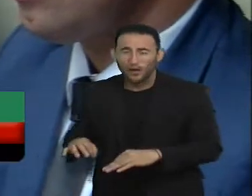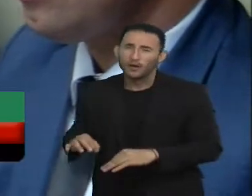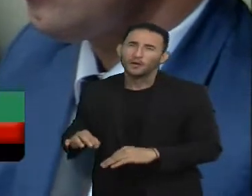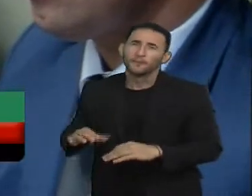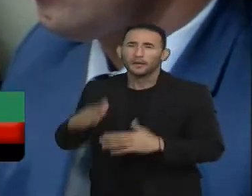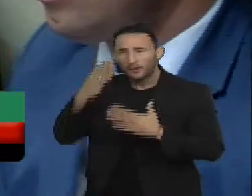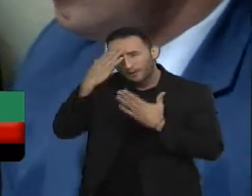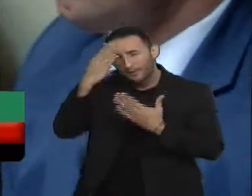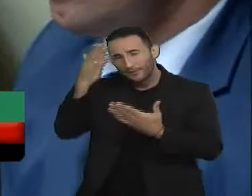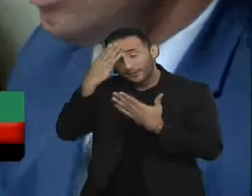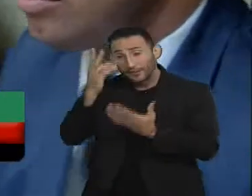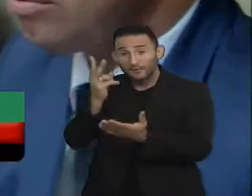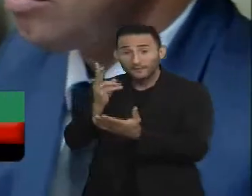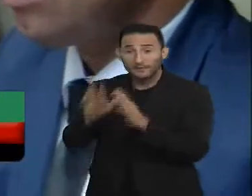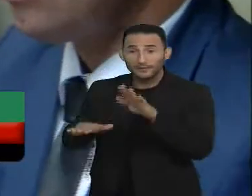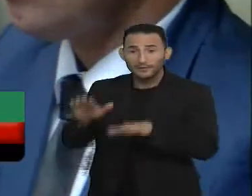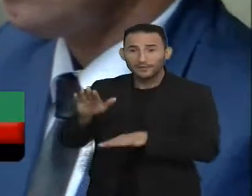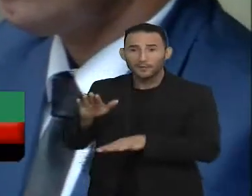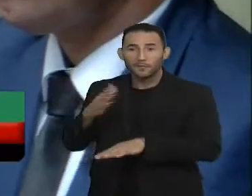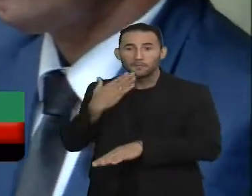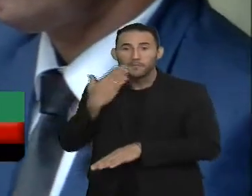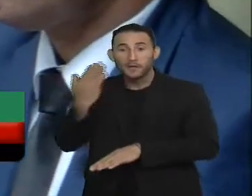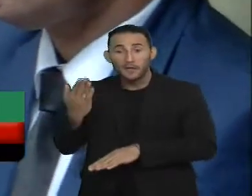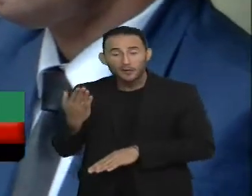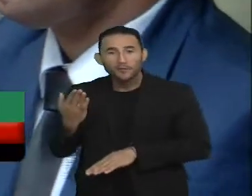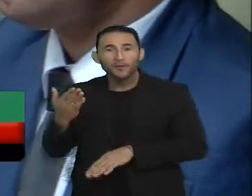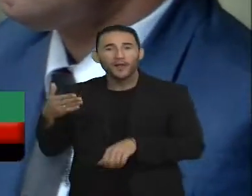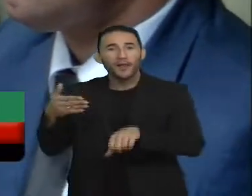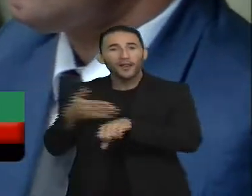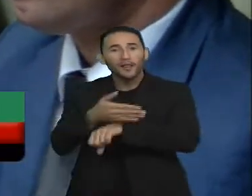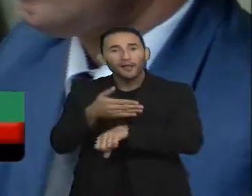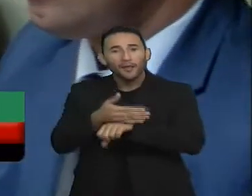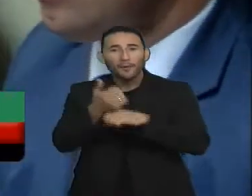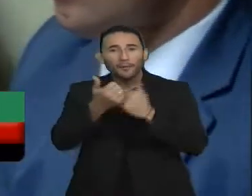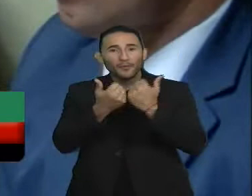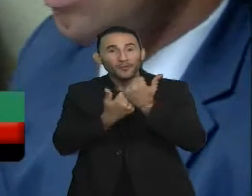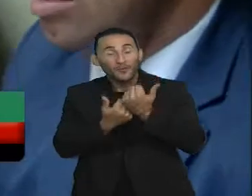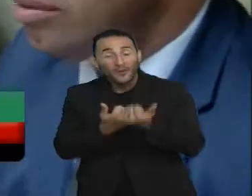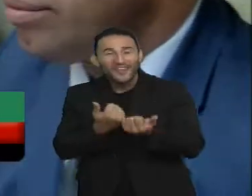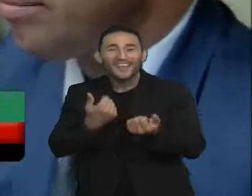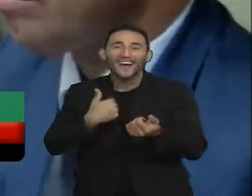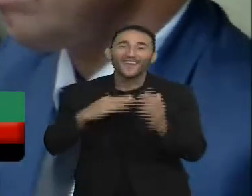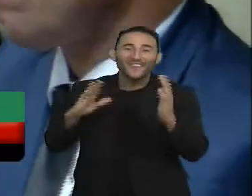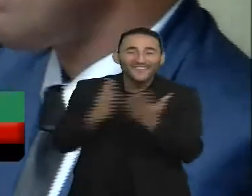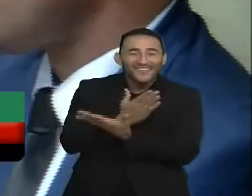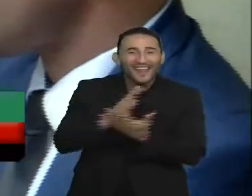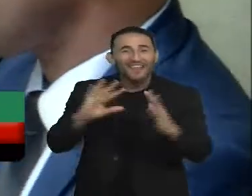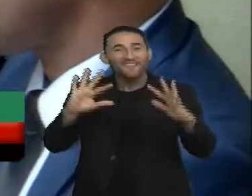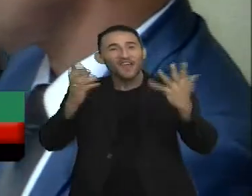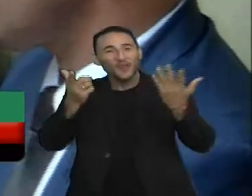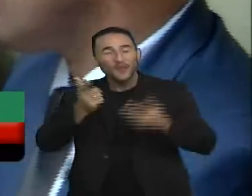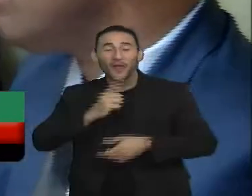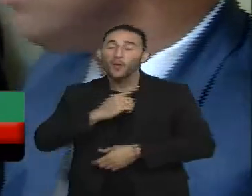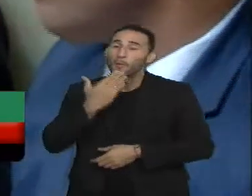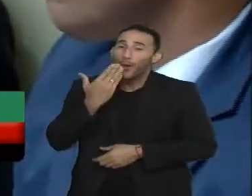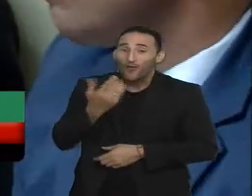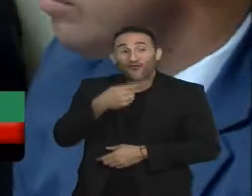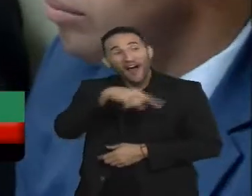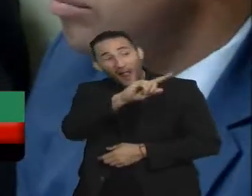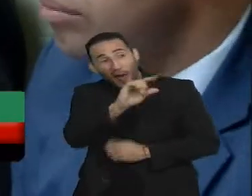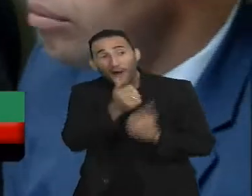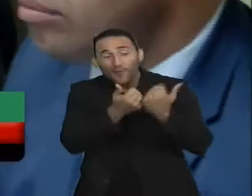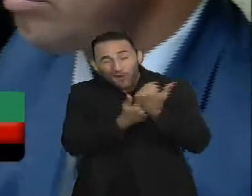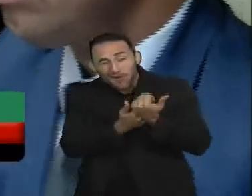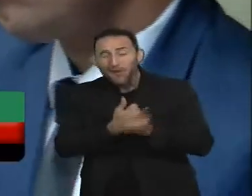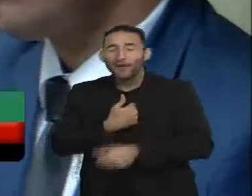quando, peço para ele me representar em alguns eventos, com aquele cabelo branco ali. Peço para ele, o pessoal pensa que é o